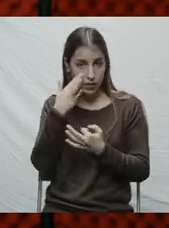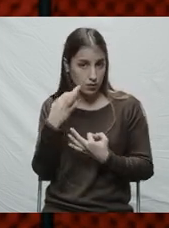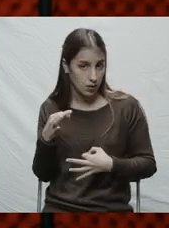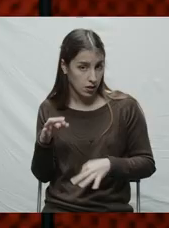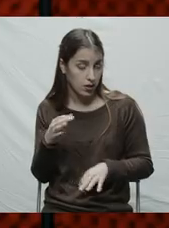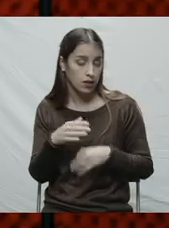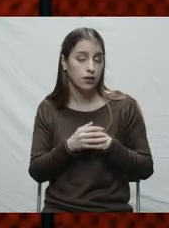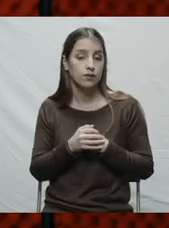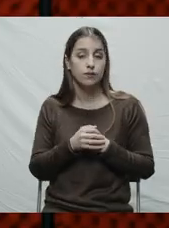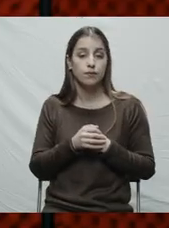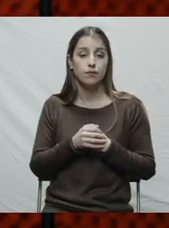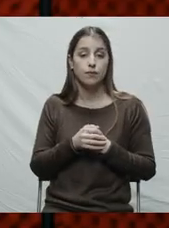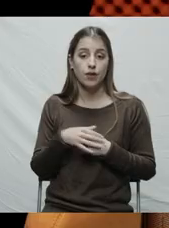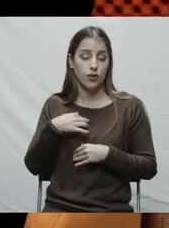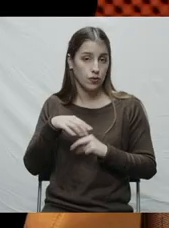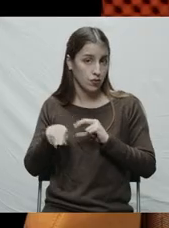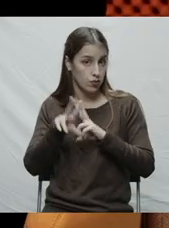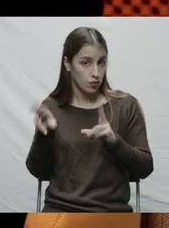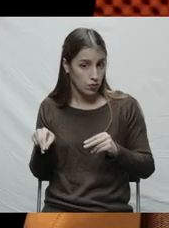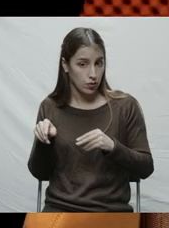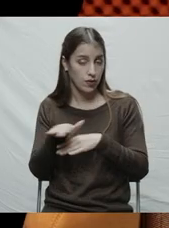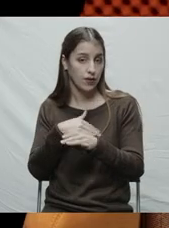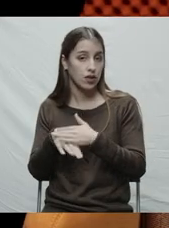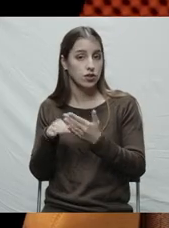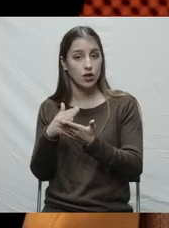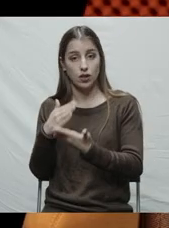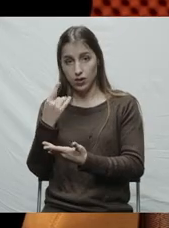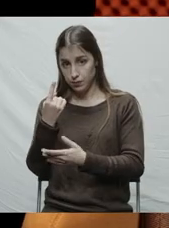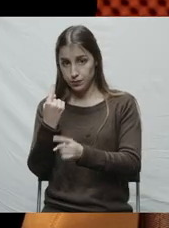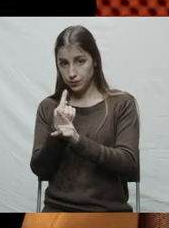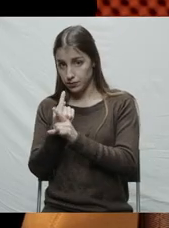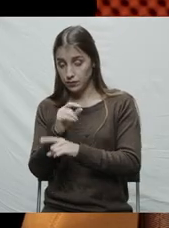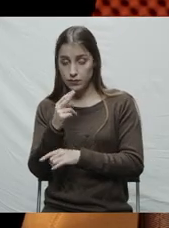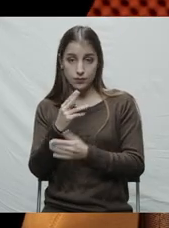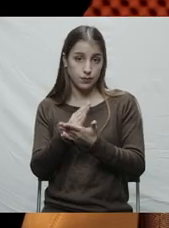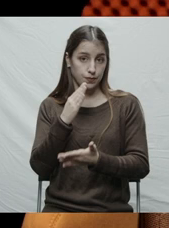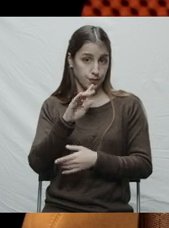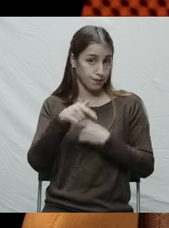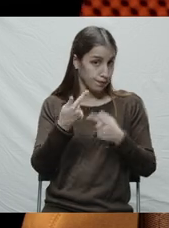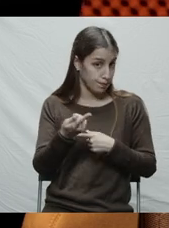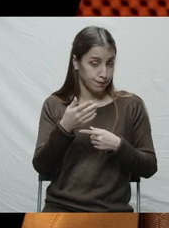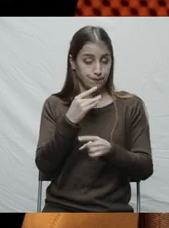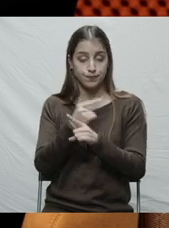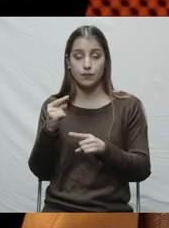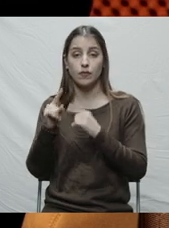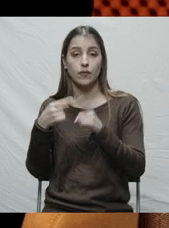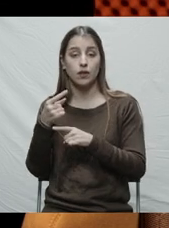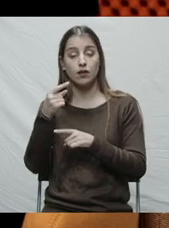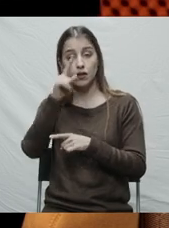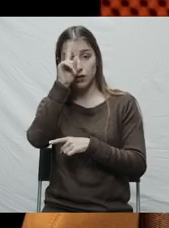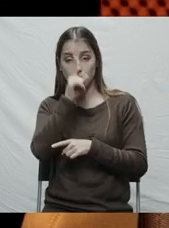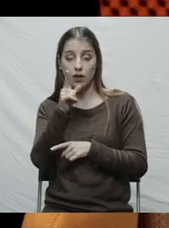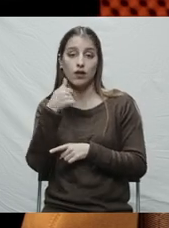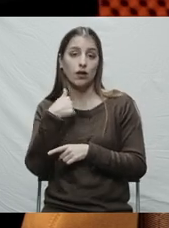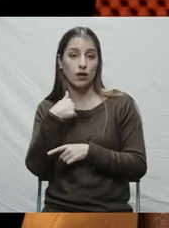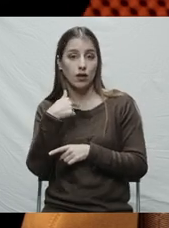para explicar um Sim, pouco. claro. Nunca fiz só uma coisa ou só outra. E mesmo depois os próprios professores que encontrei